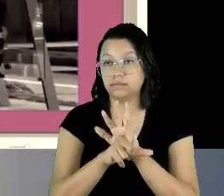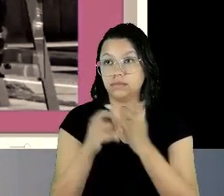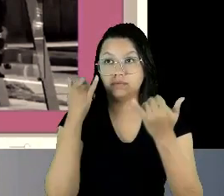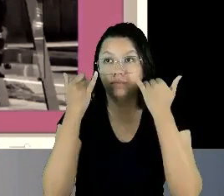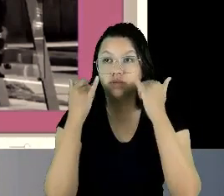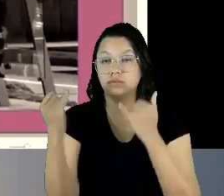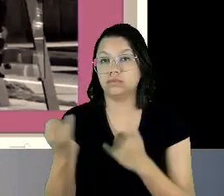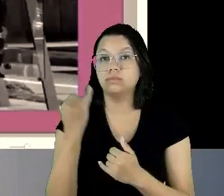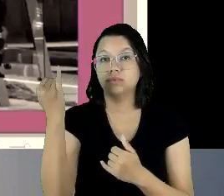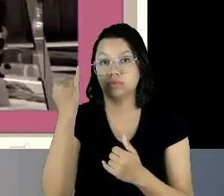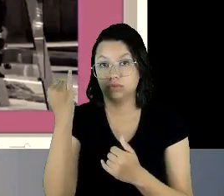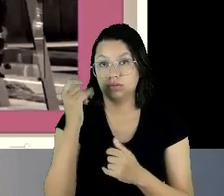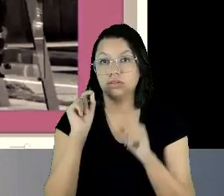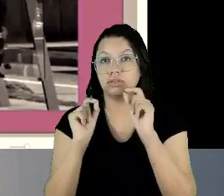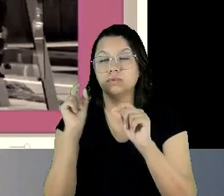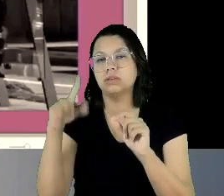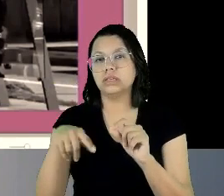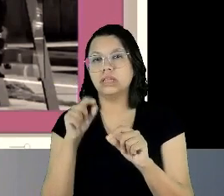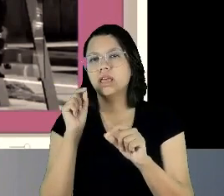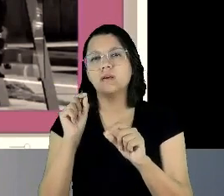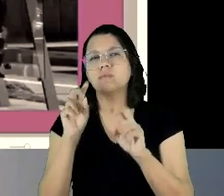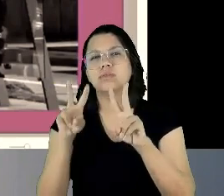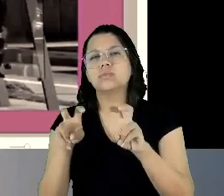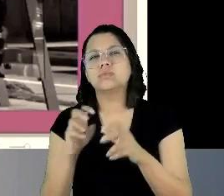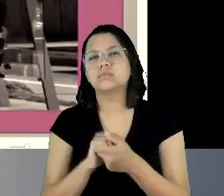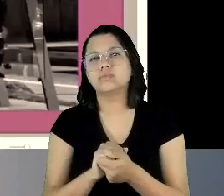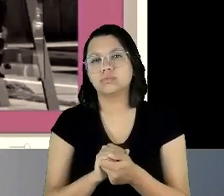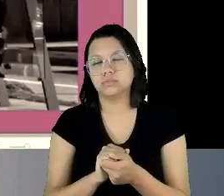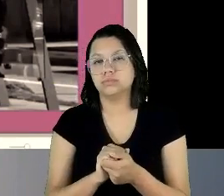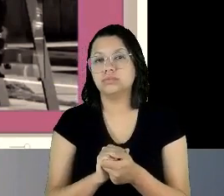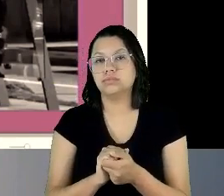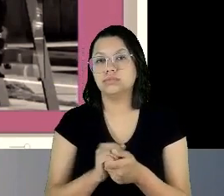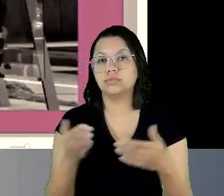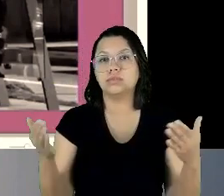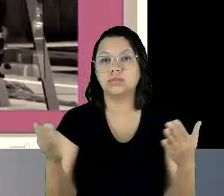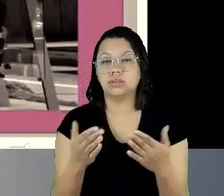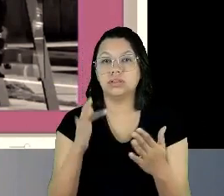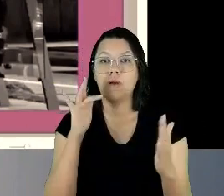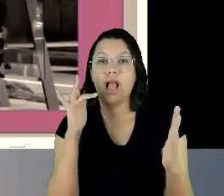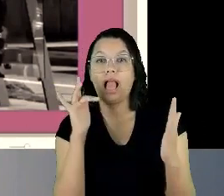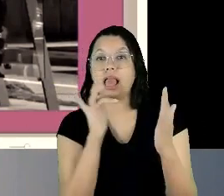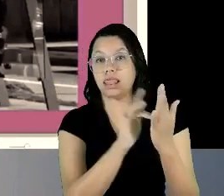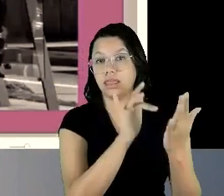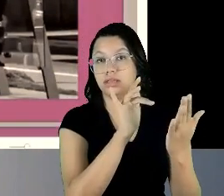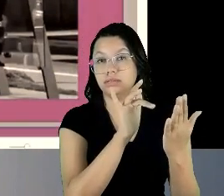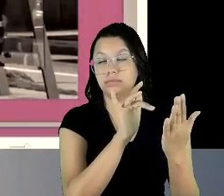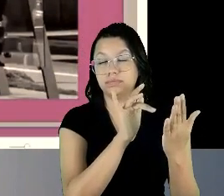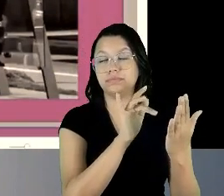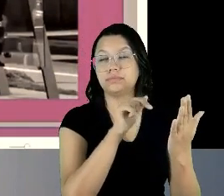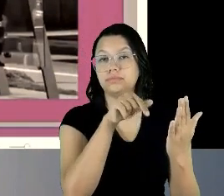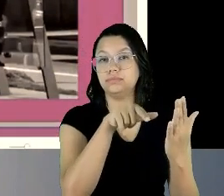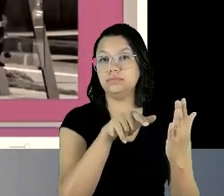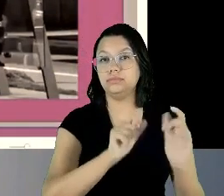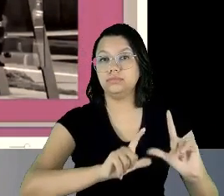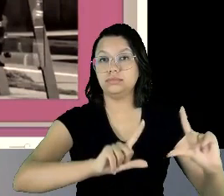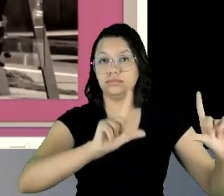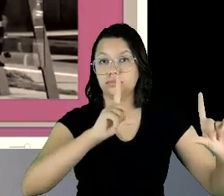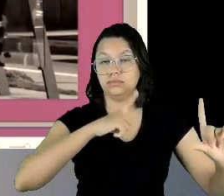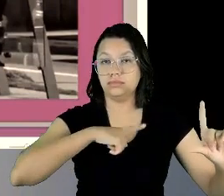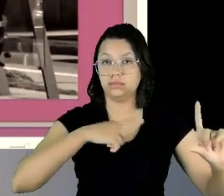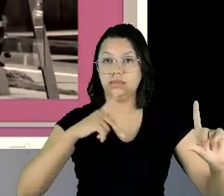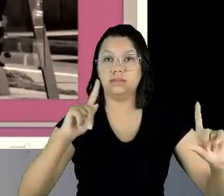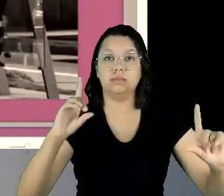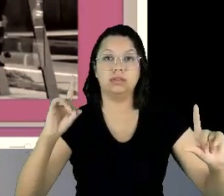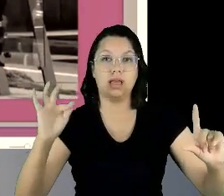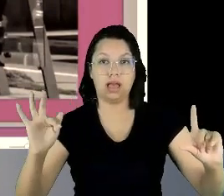dados importantes, né, o que é, do que se trata. Aqui tem um clique aqui na página que tem um PDF